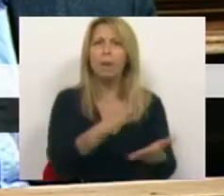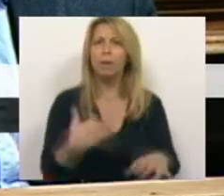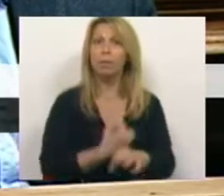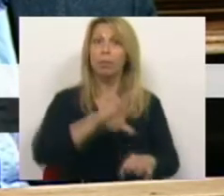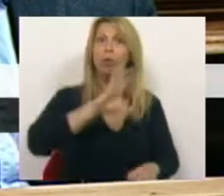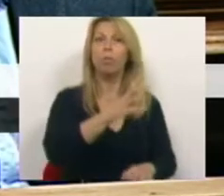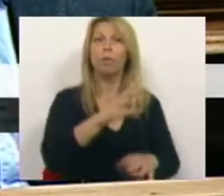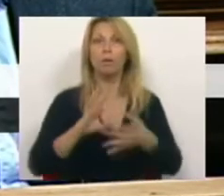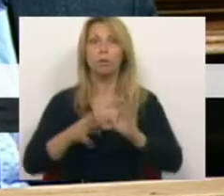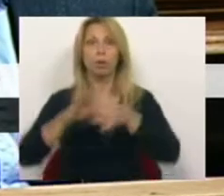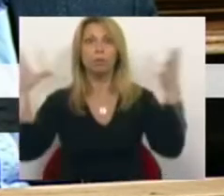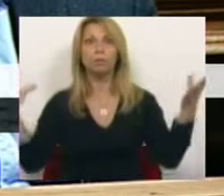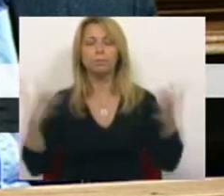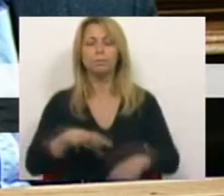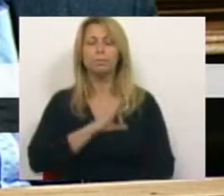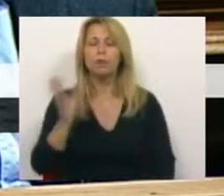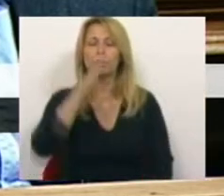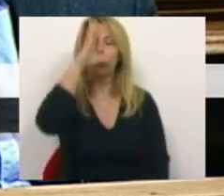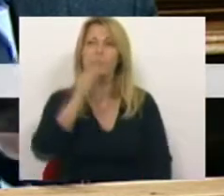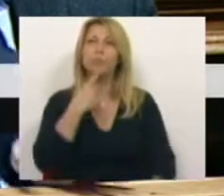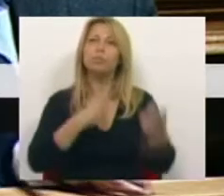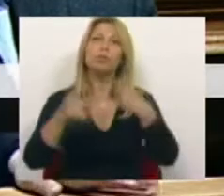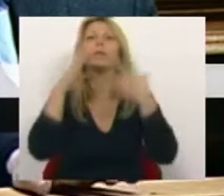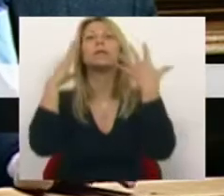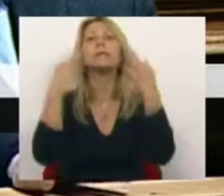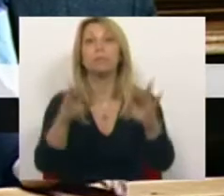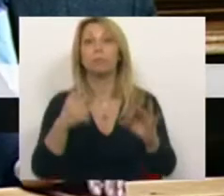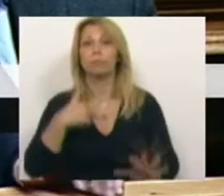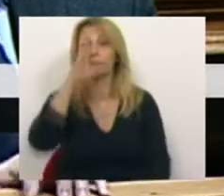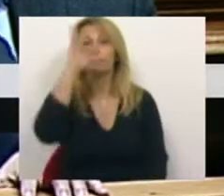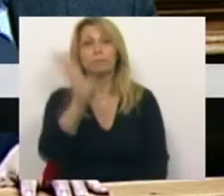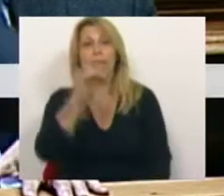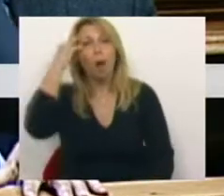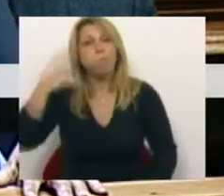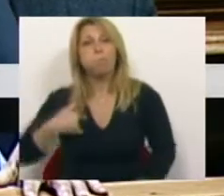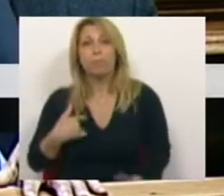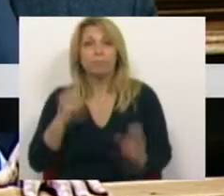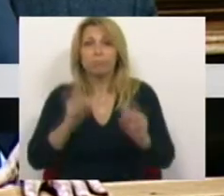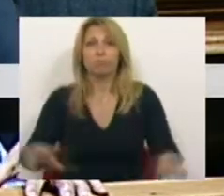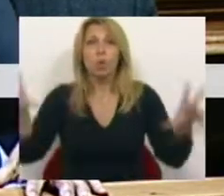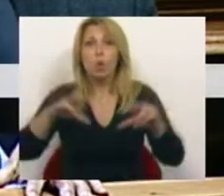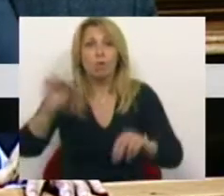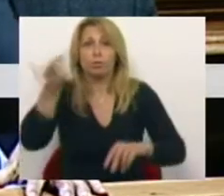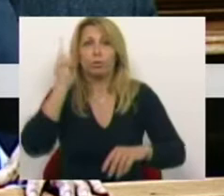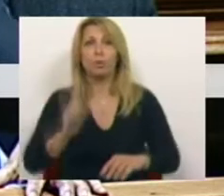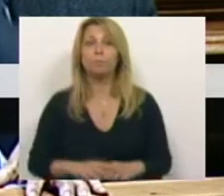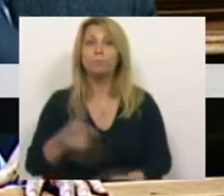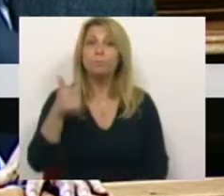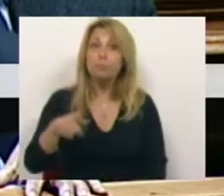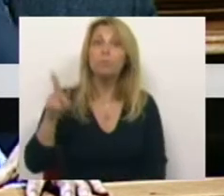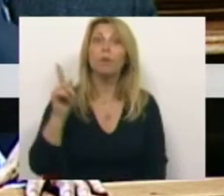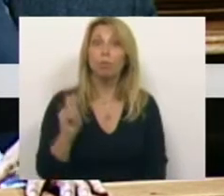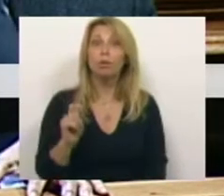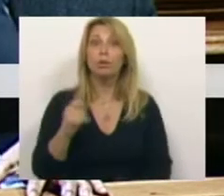E, Sr. Primeiro-Ministro, a pergunta que tenho para lhe fazer é simples. Já sabia, não é novidade, que o Bloco de Esquerda não o